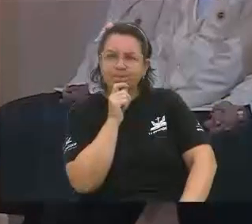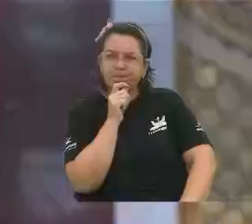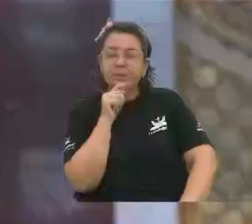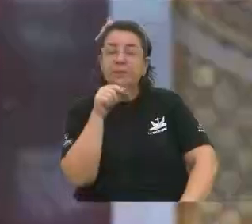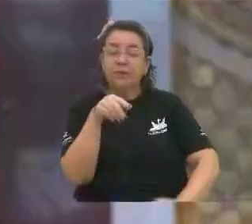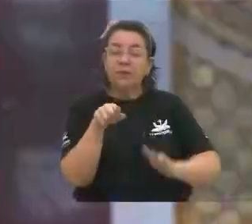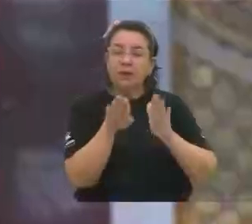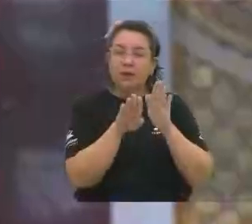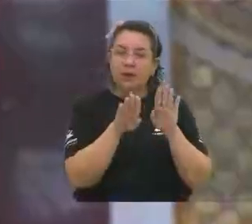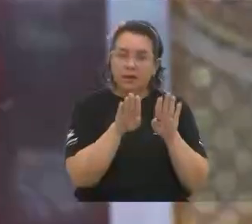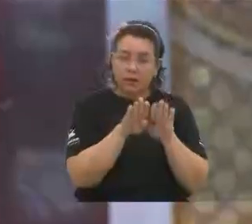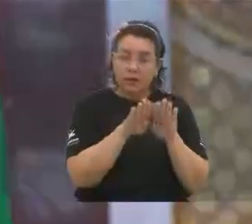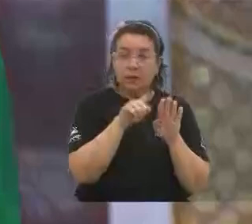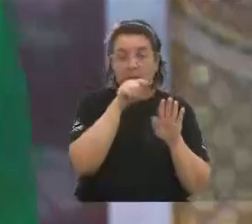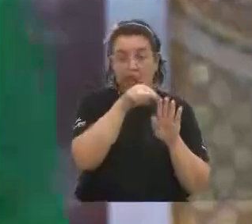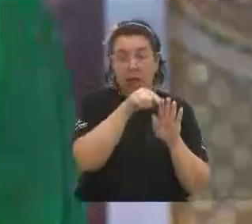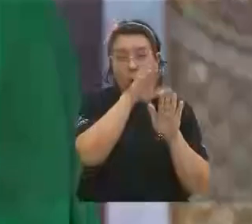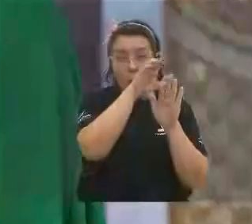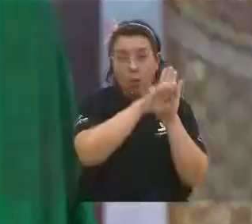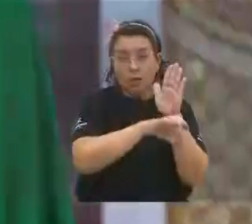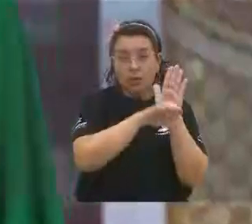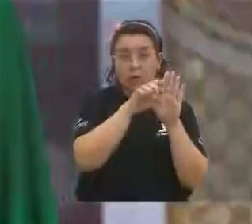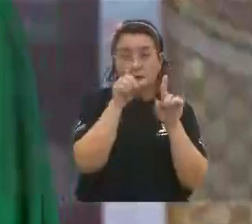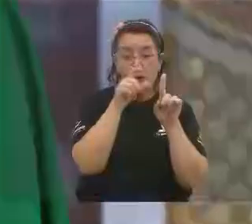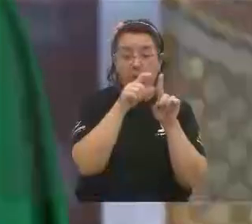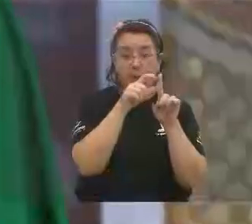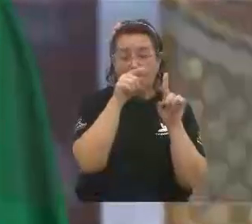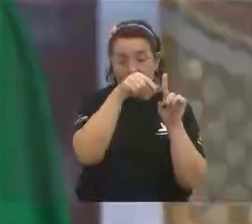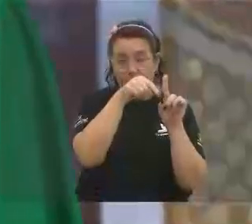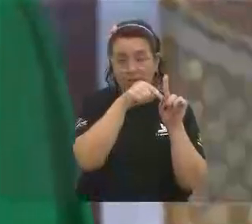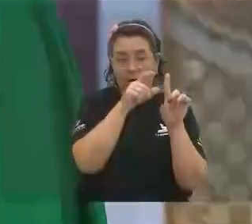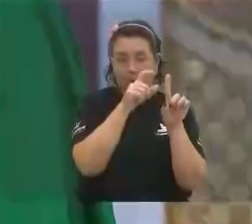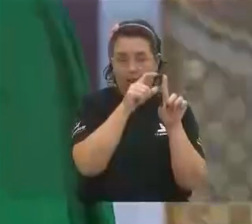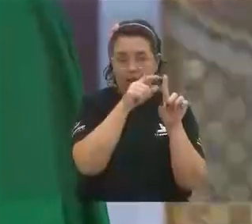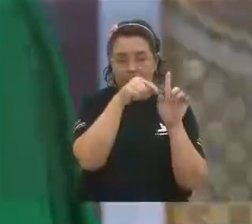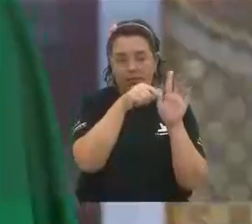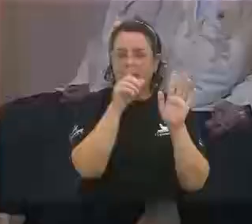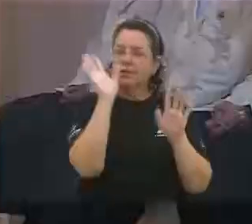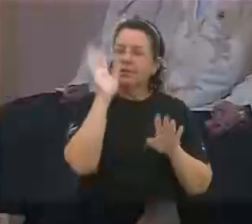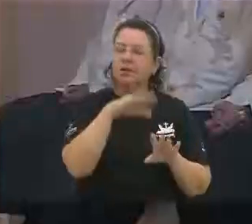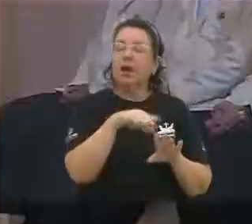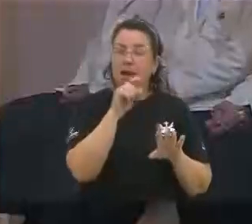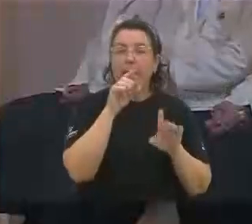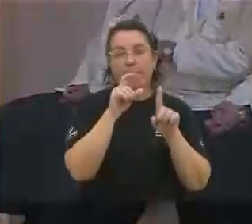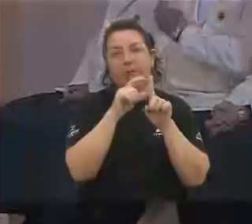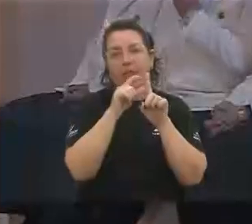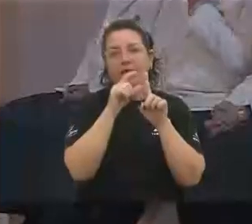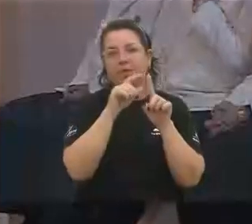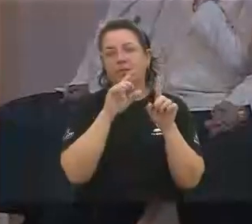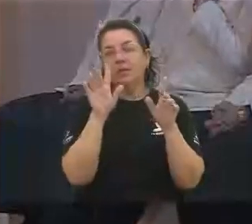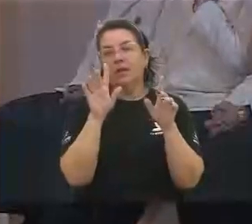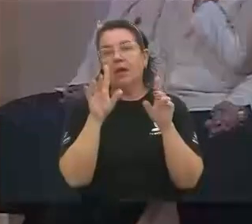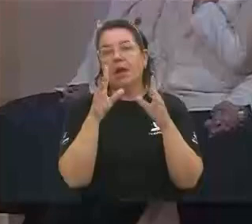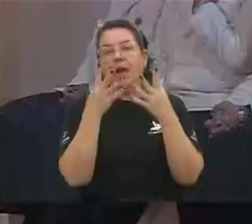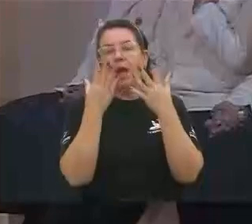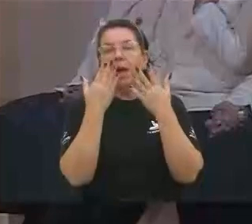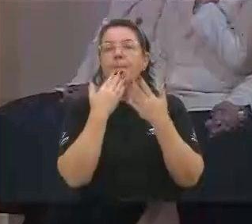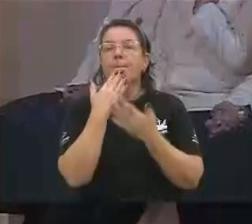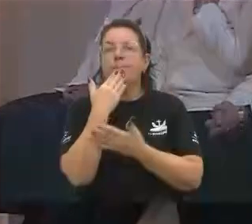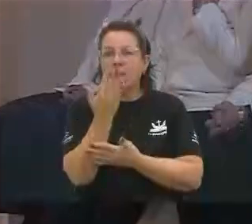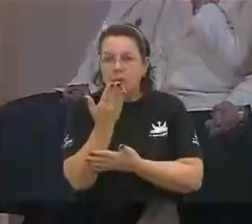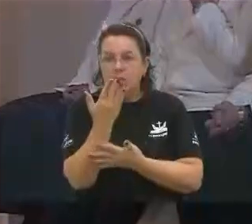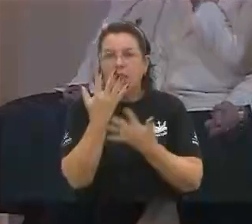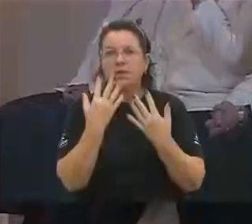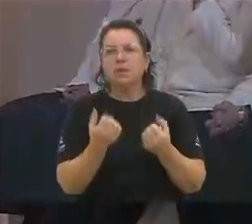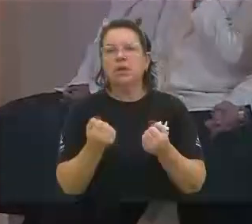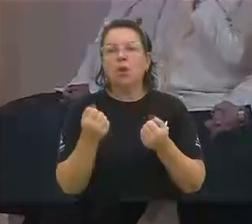próprio conceito da palavra no bojo da palavra está pedir e receberei quando vem a palavra